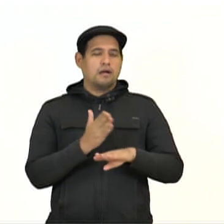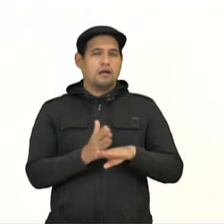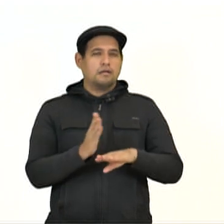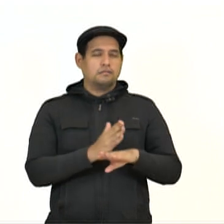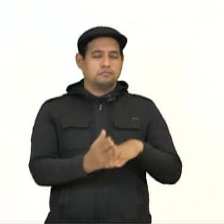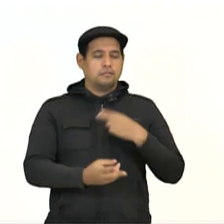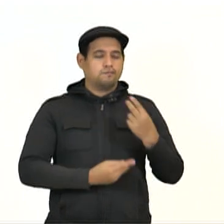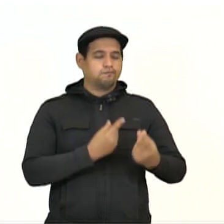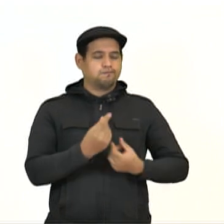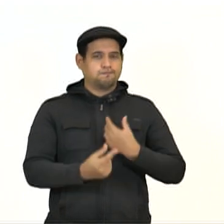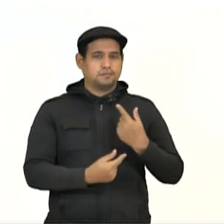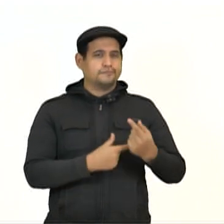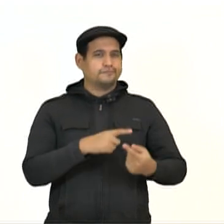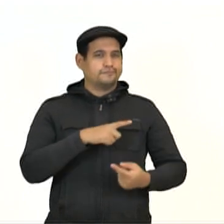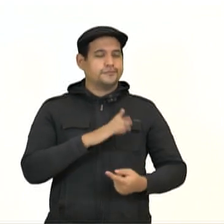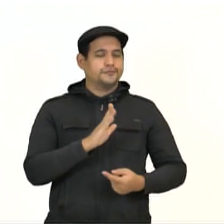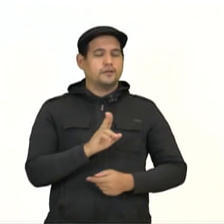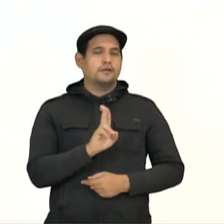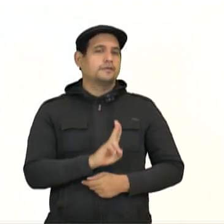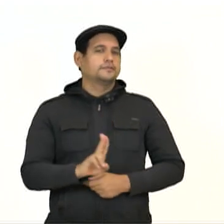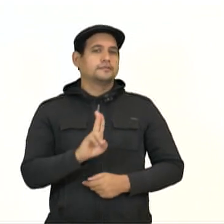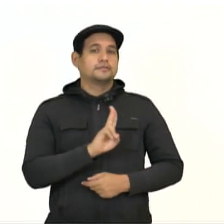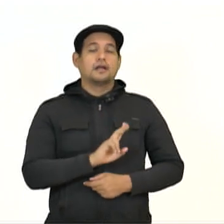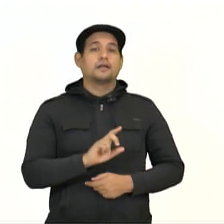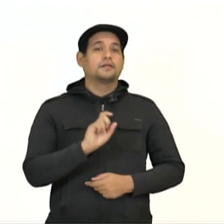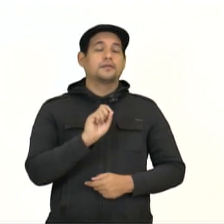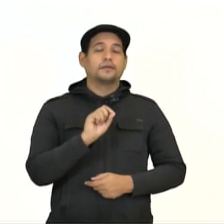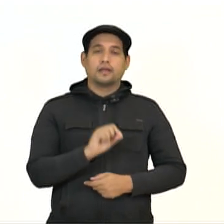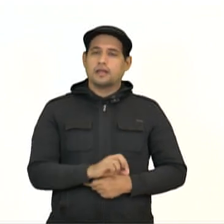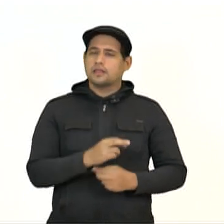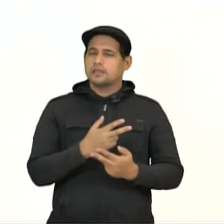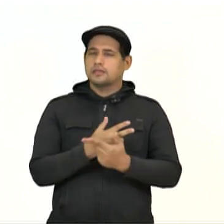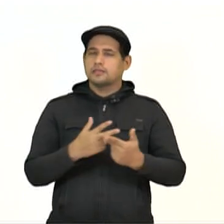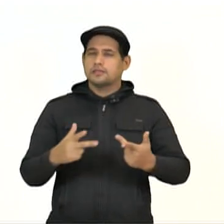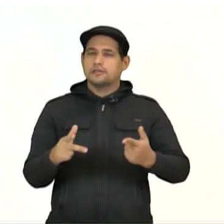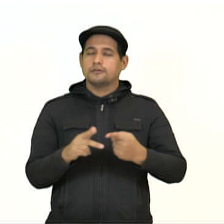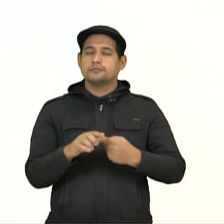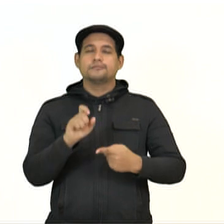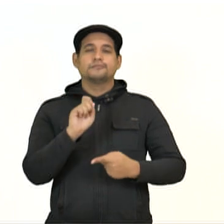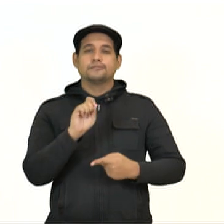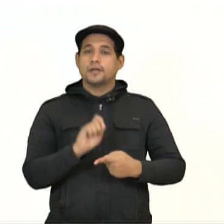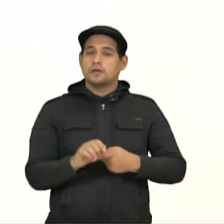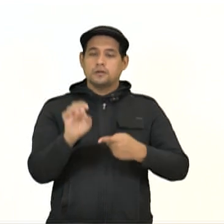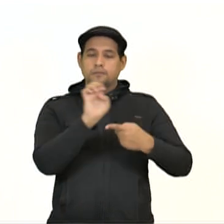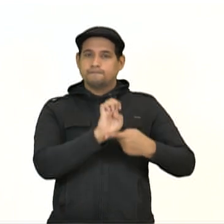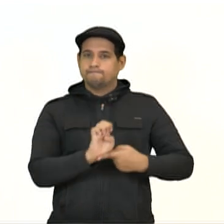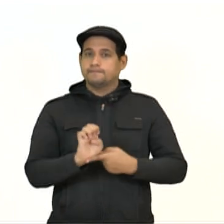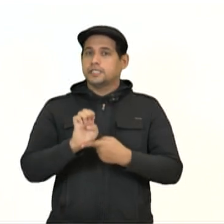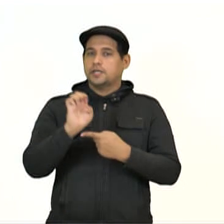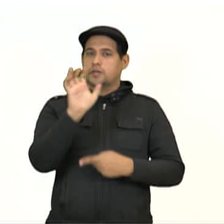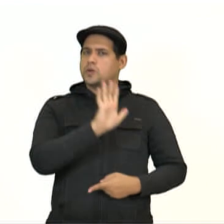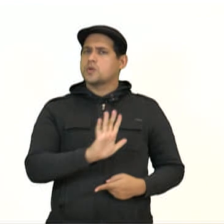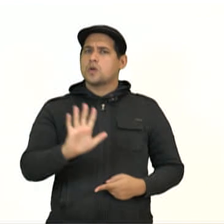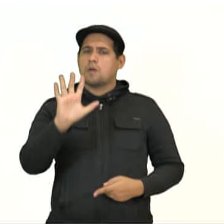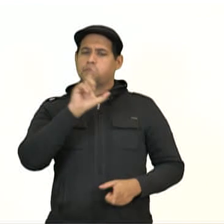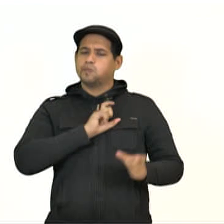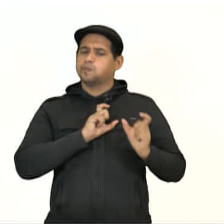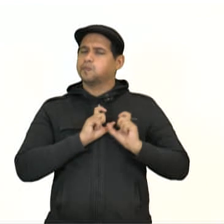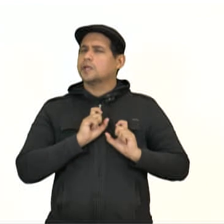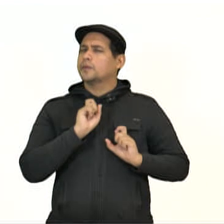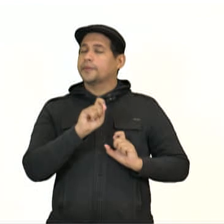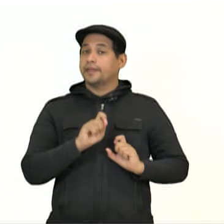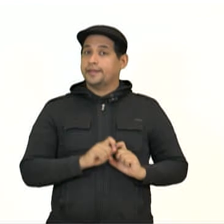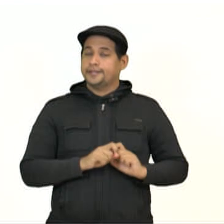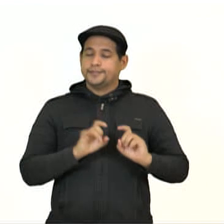econômicas mercantilistas adotadas pelos Estados nacionais europeus para favorecer o seu enriquecimento.